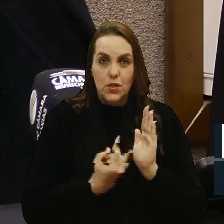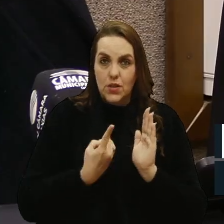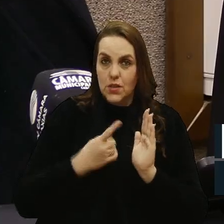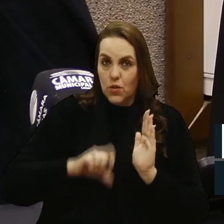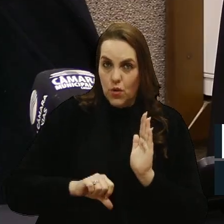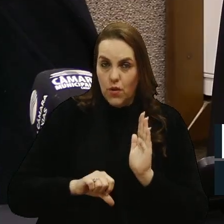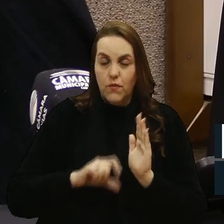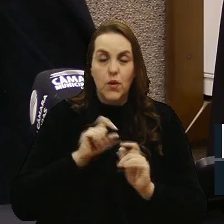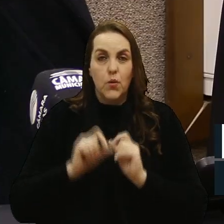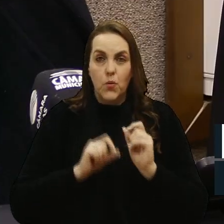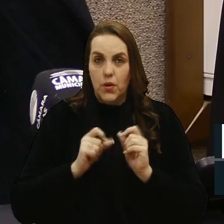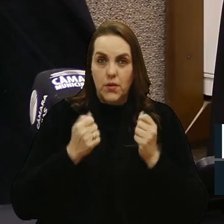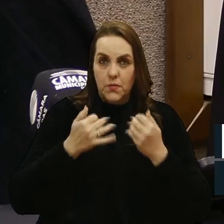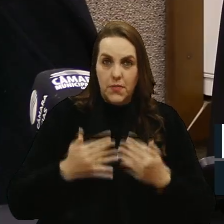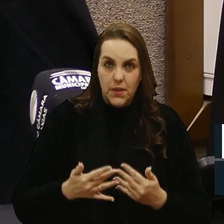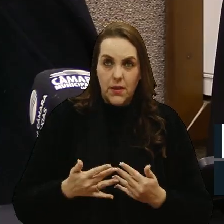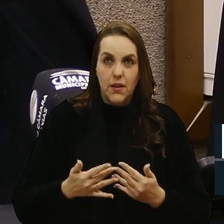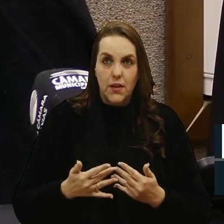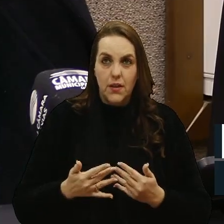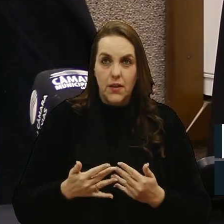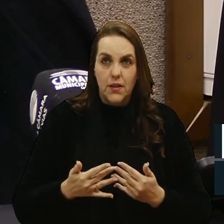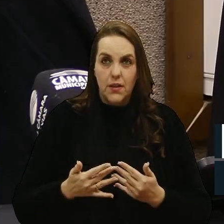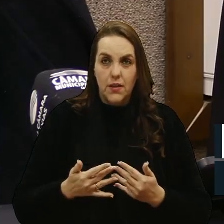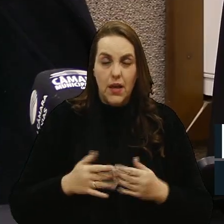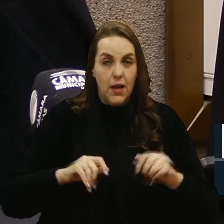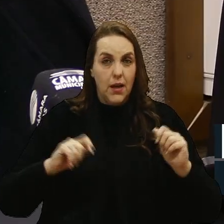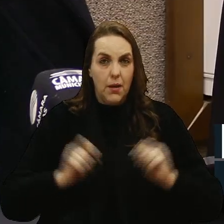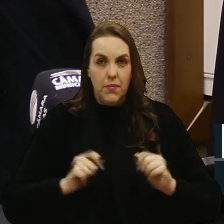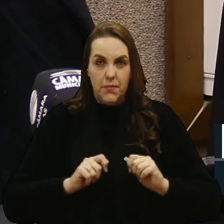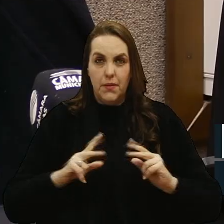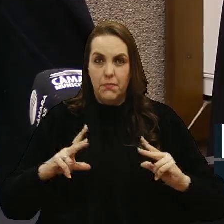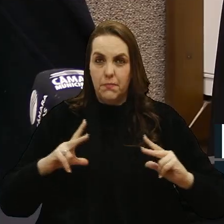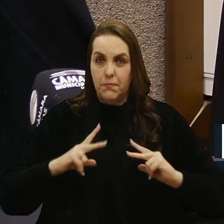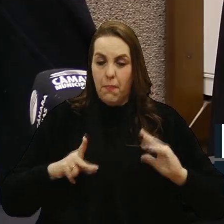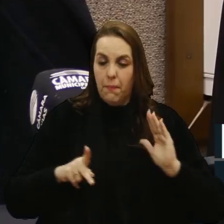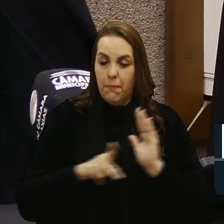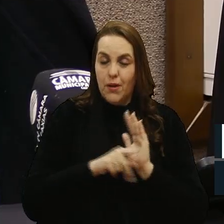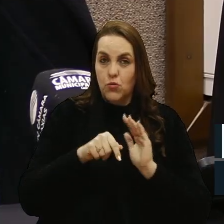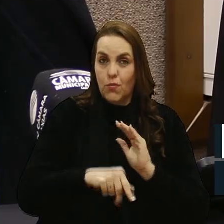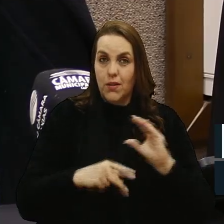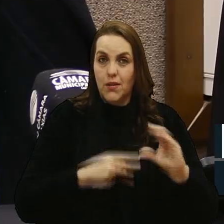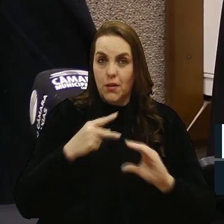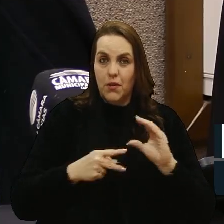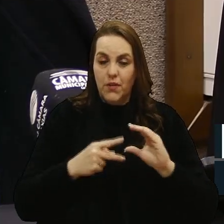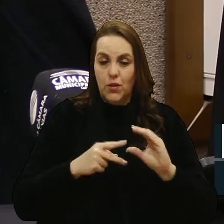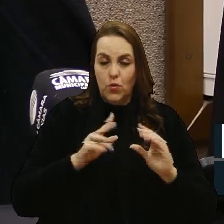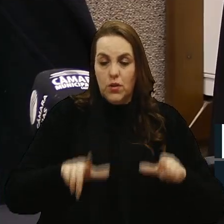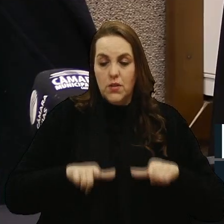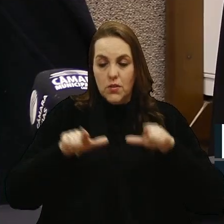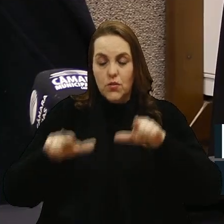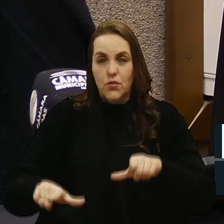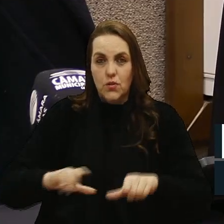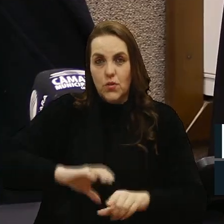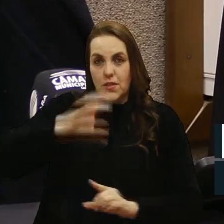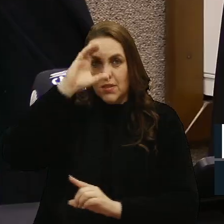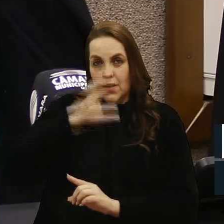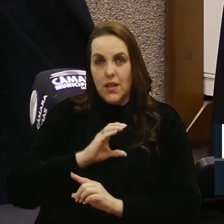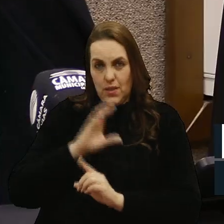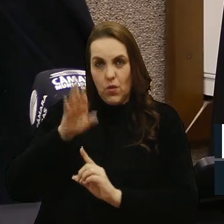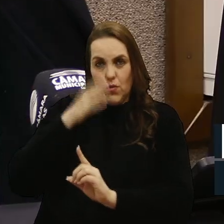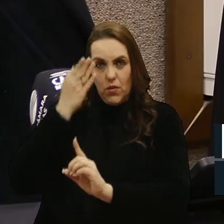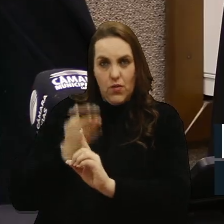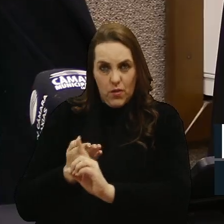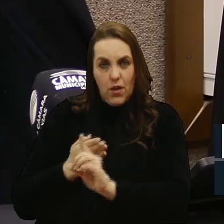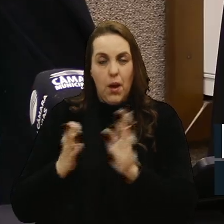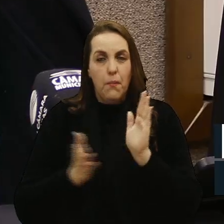que dispõe ser de competência privativa da Câmara a concessão de título de cidadão emérito mediante a